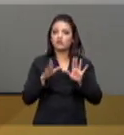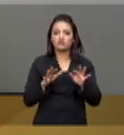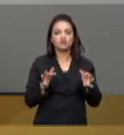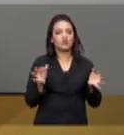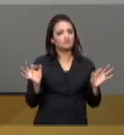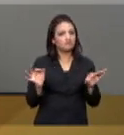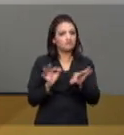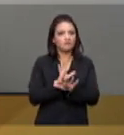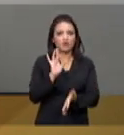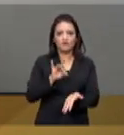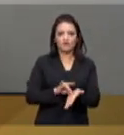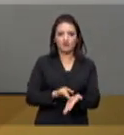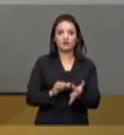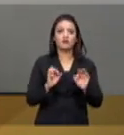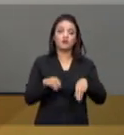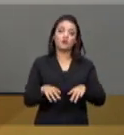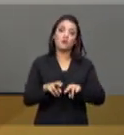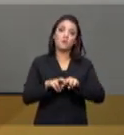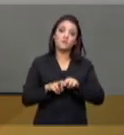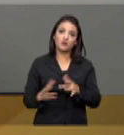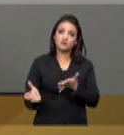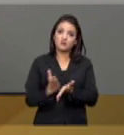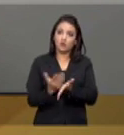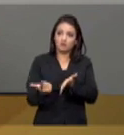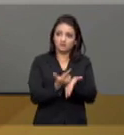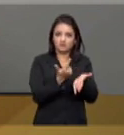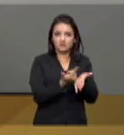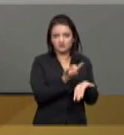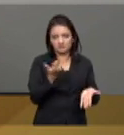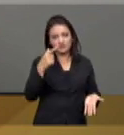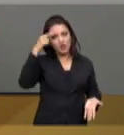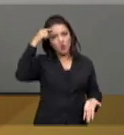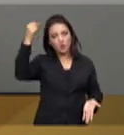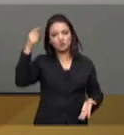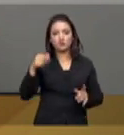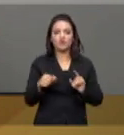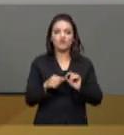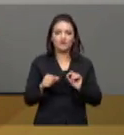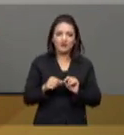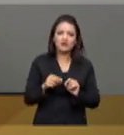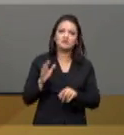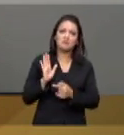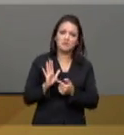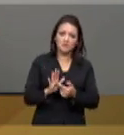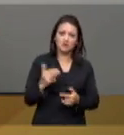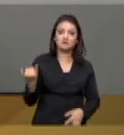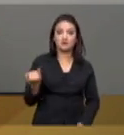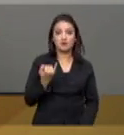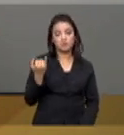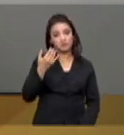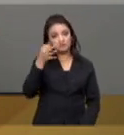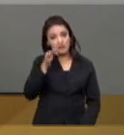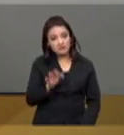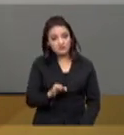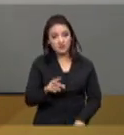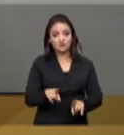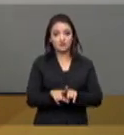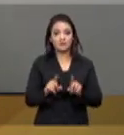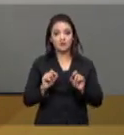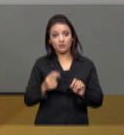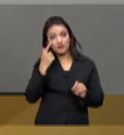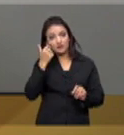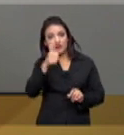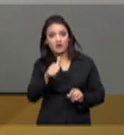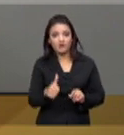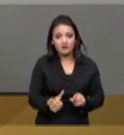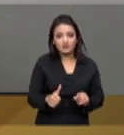Daí a advertência dos autores e tributaristas eminentes, cuja lição mostra-se extremamente precisa e correta no exame da noção